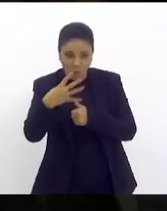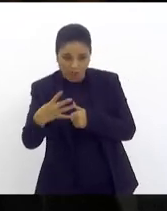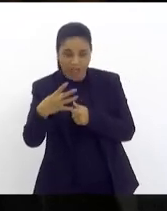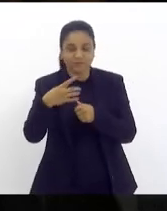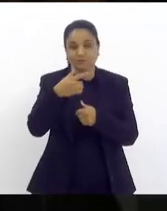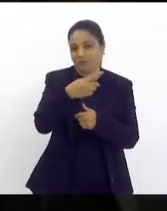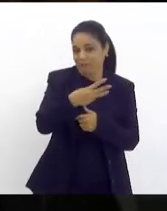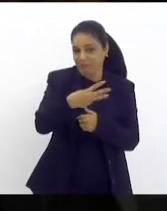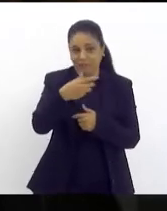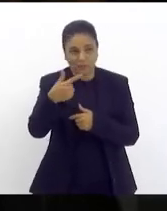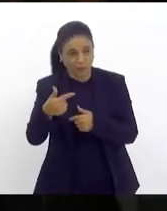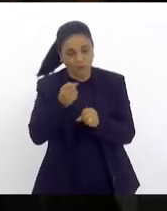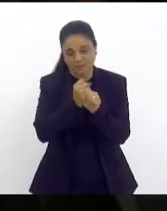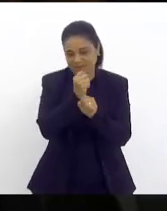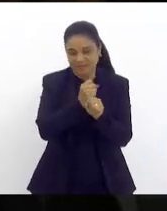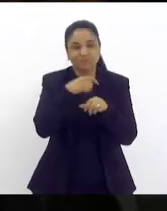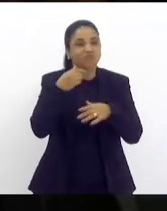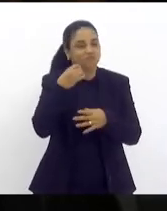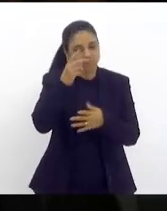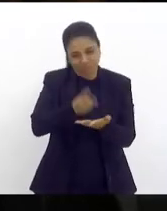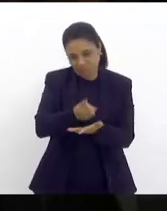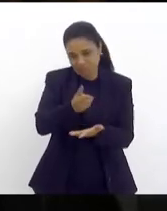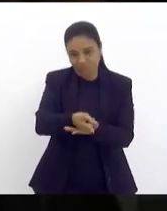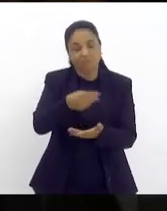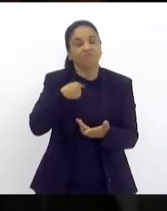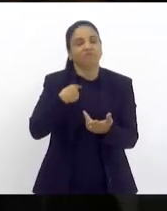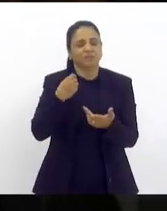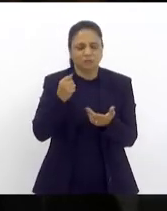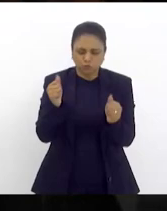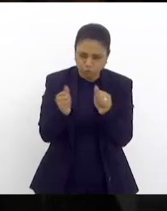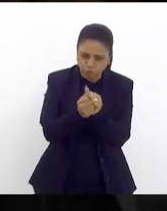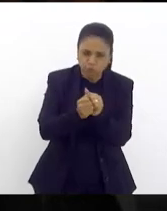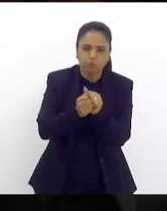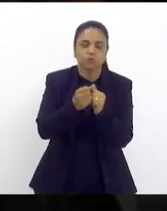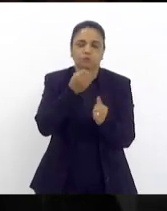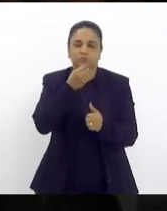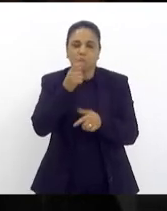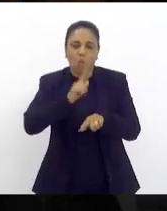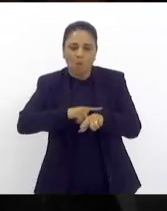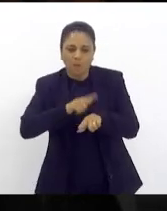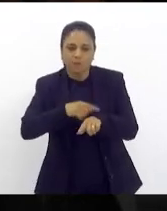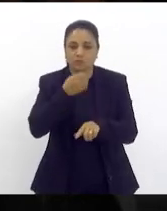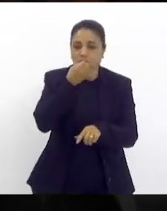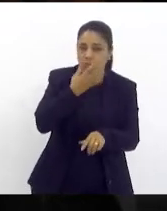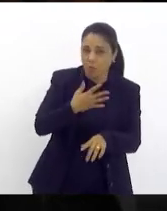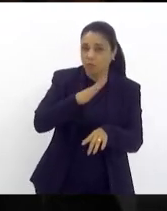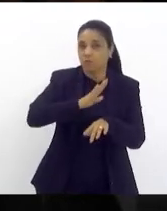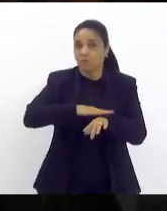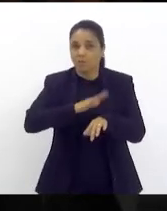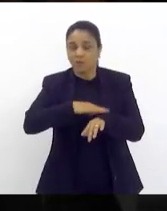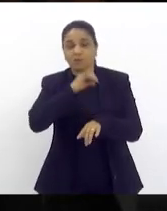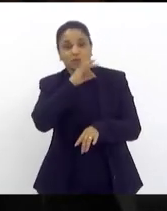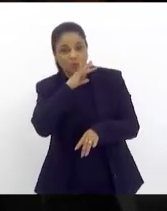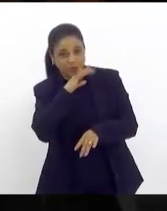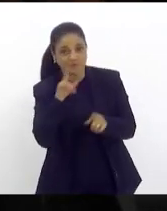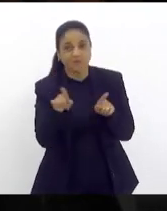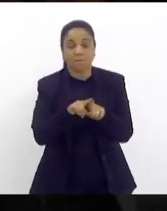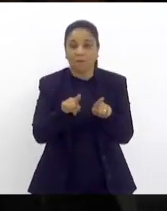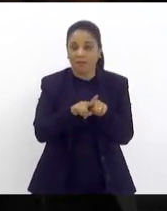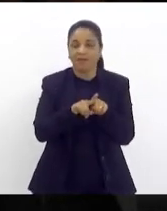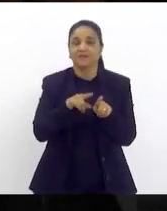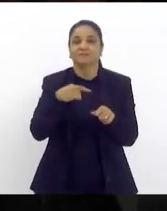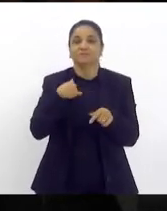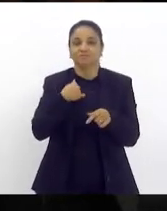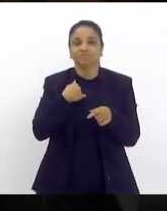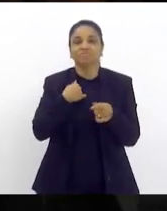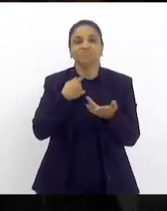amigo, um soldado, um guerreiro para as horas ruins, para as horas boas. Eu sempre vou falar que